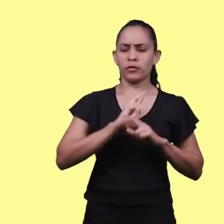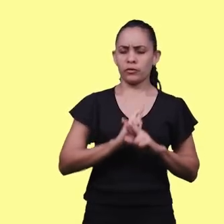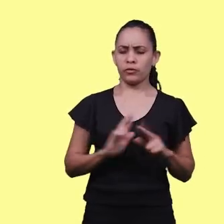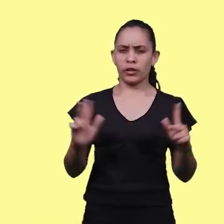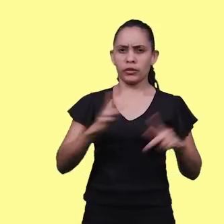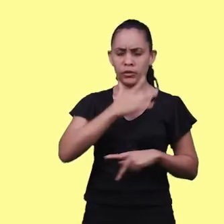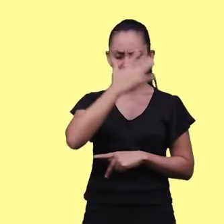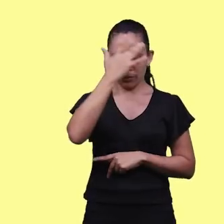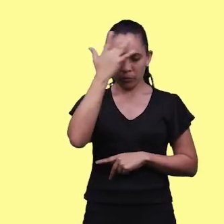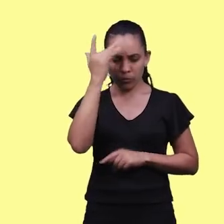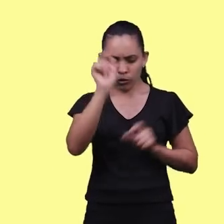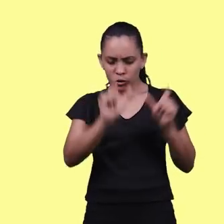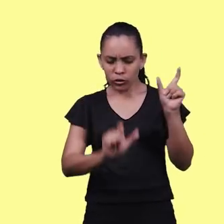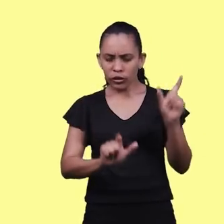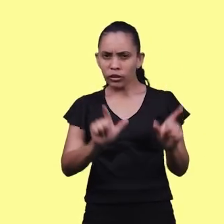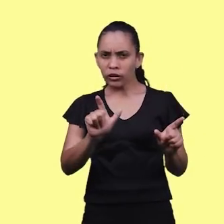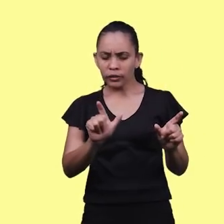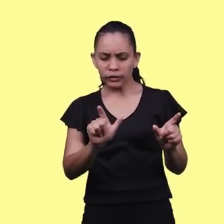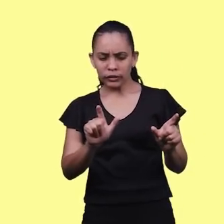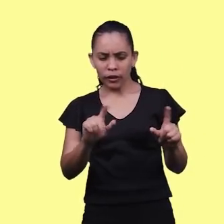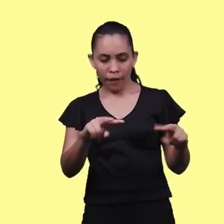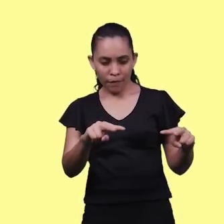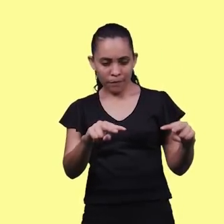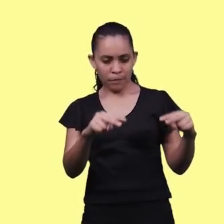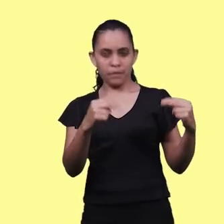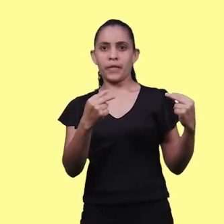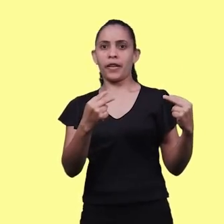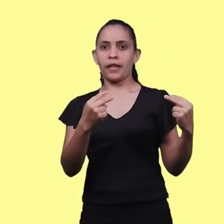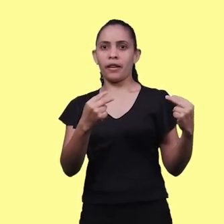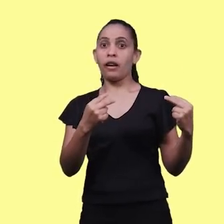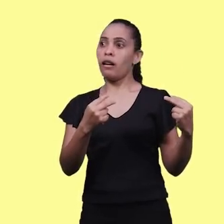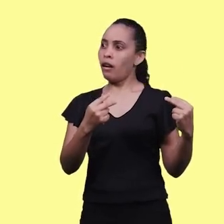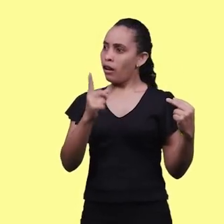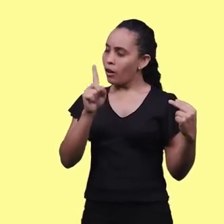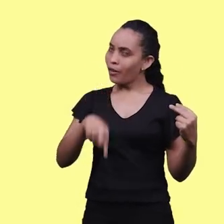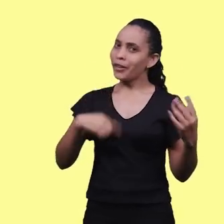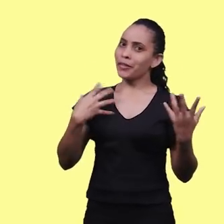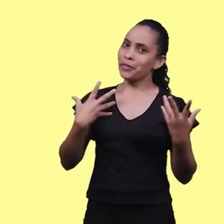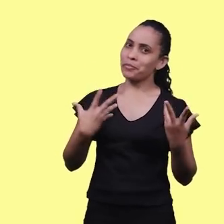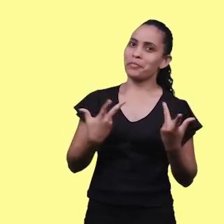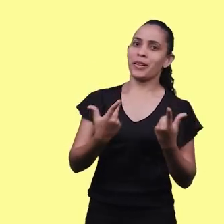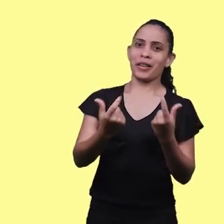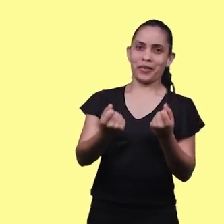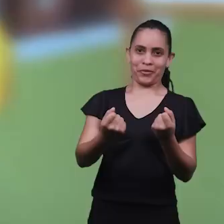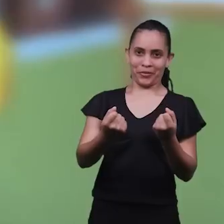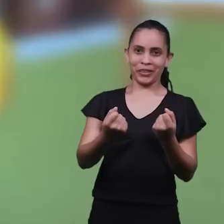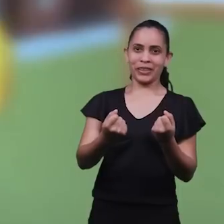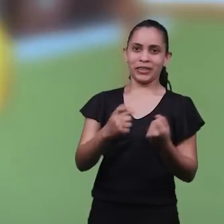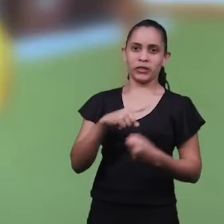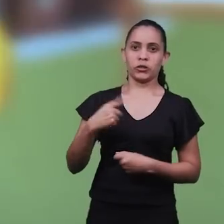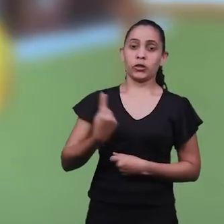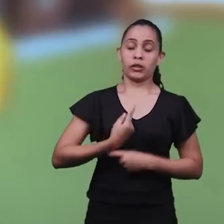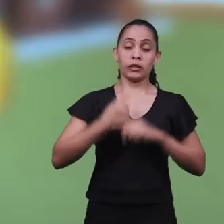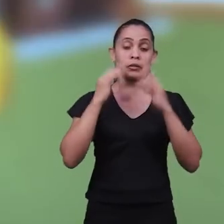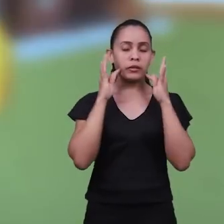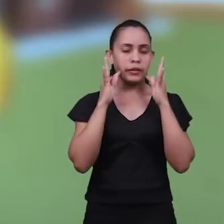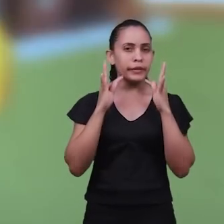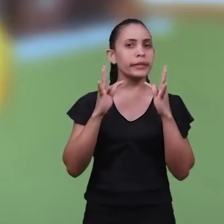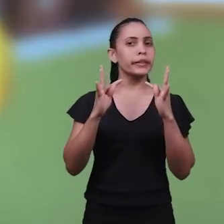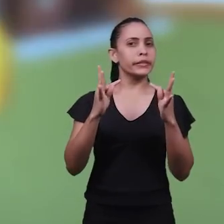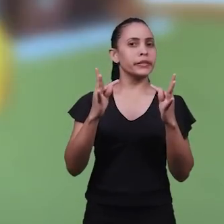as pessoas que estão ao nosso redor conseguem enxergar isso. Que maravilha! Nós estamos guardando o nosso